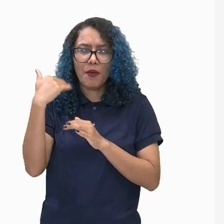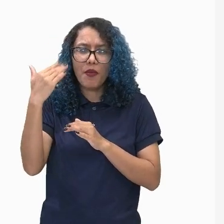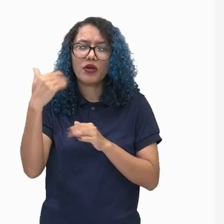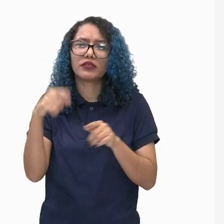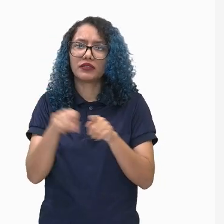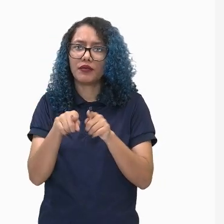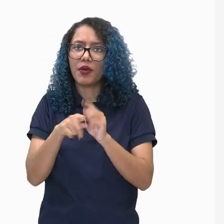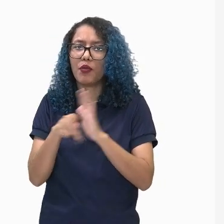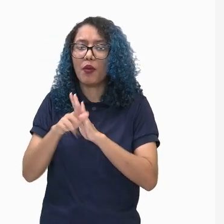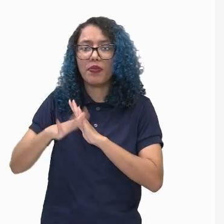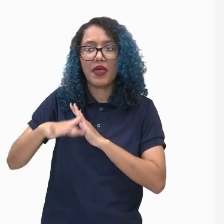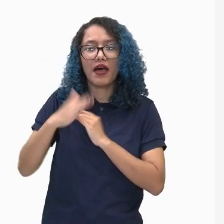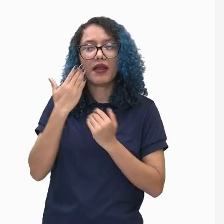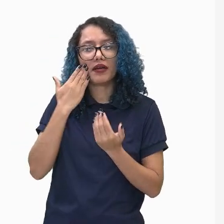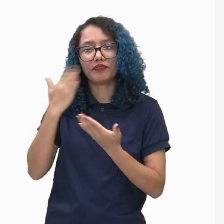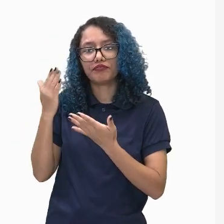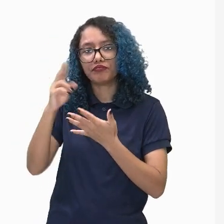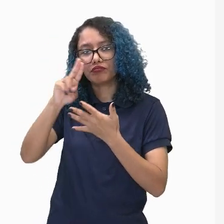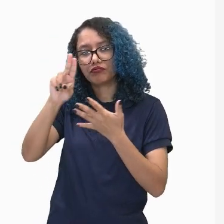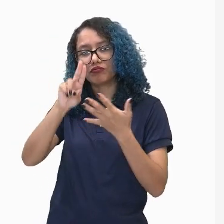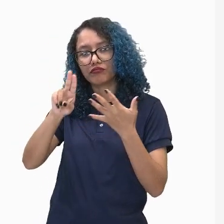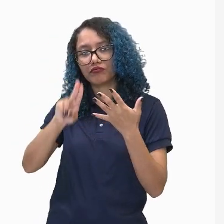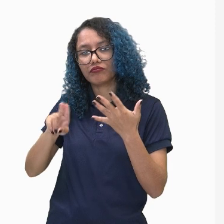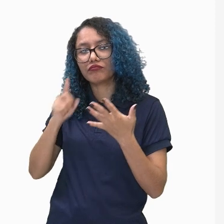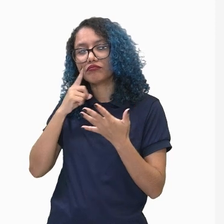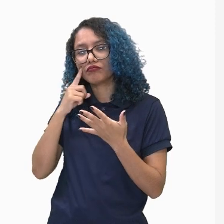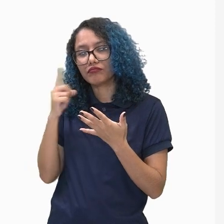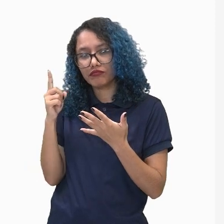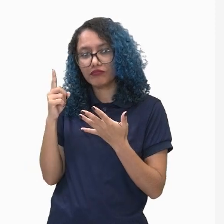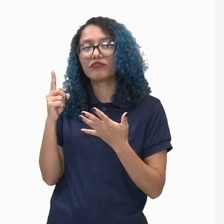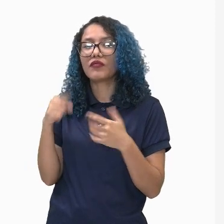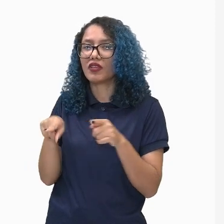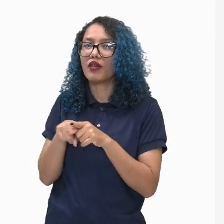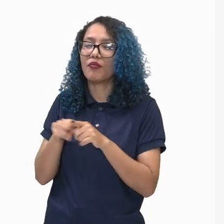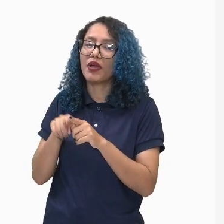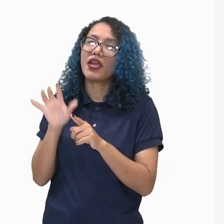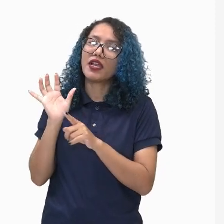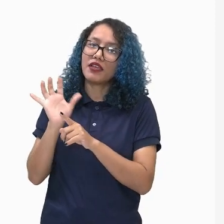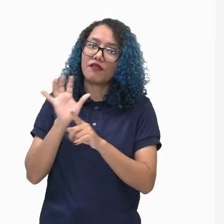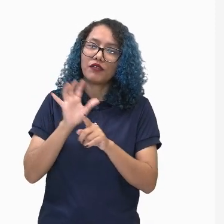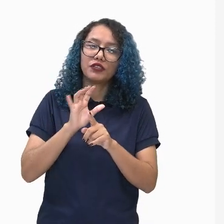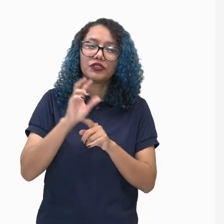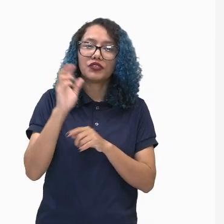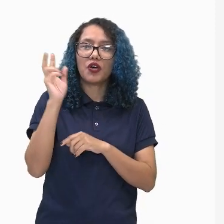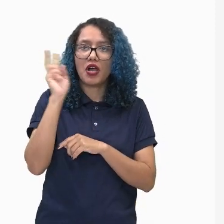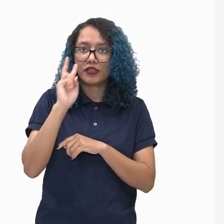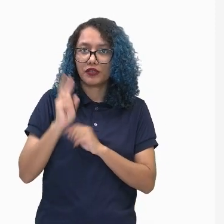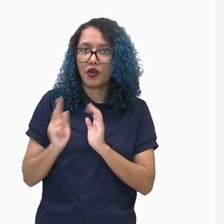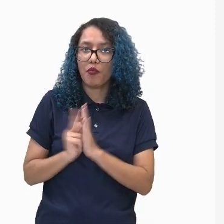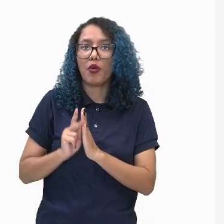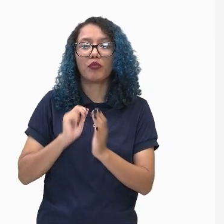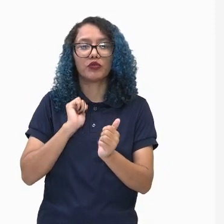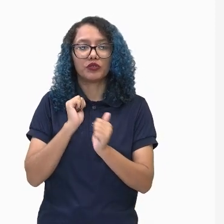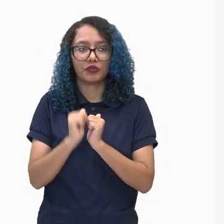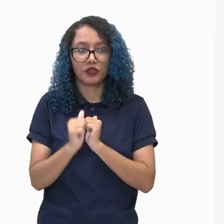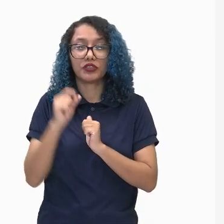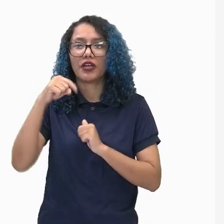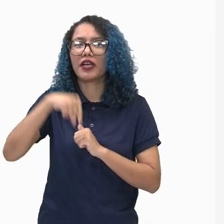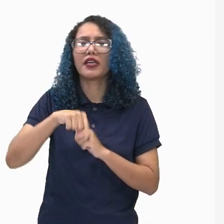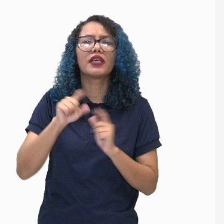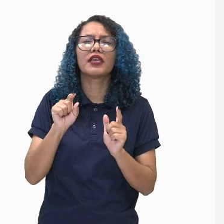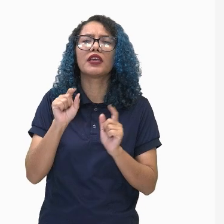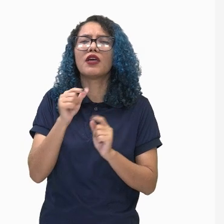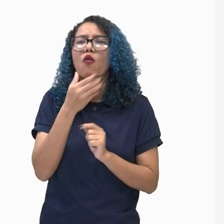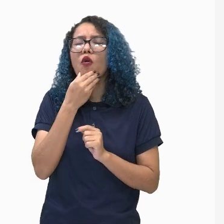Roger Federer, que ajudaram a definir a história moderna do esporte. Aqui no Brasil a gente tem o Gustavo Kirten, né, o famoso